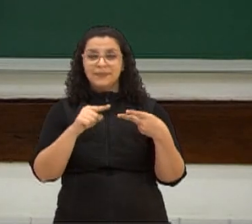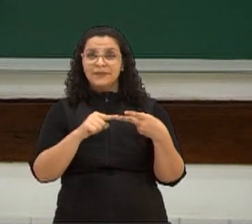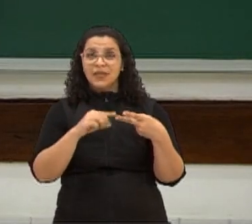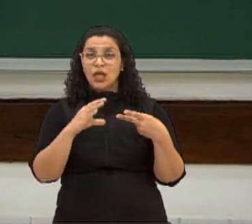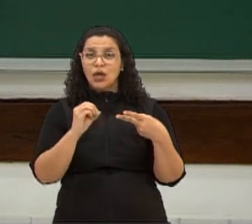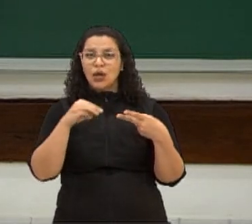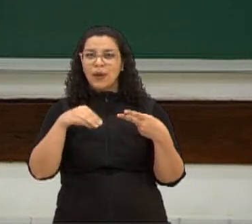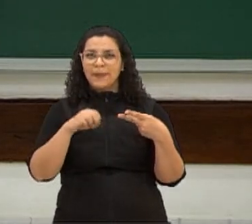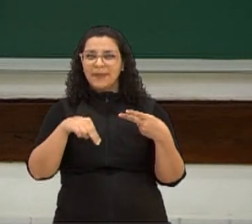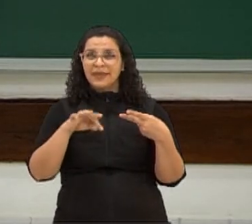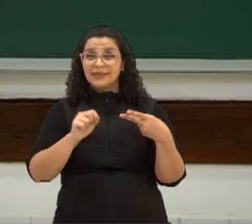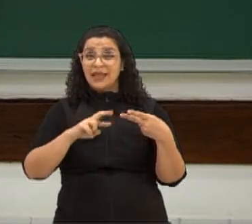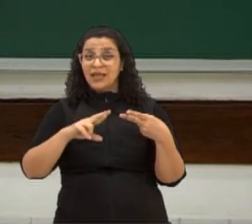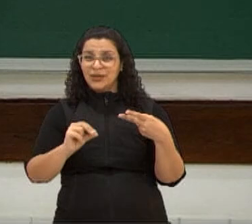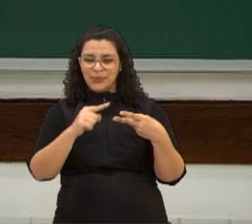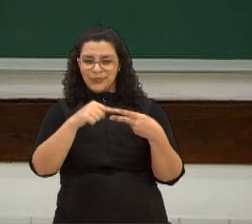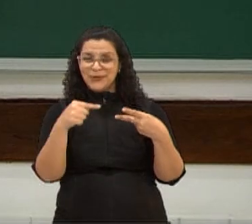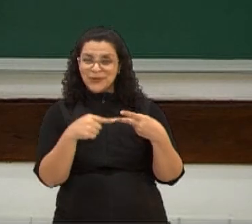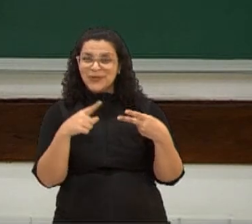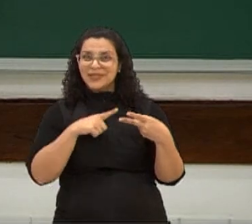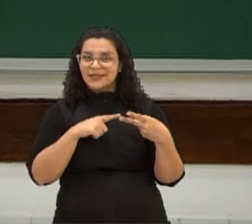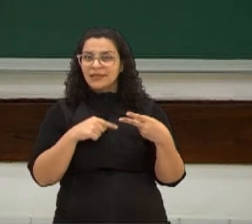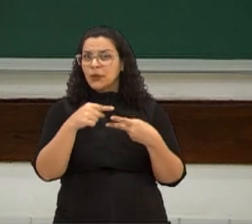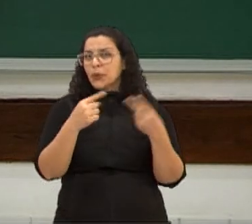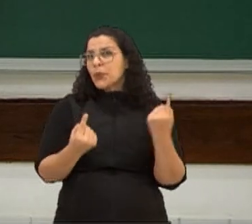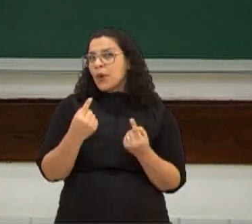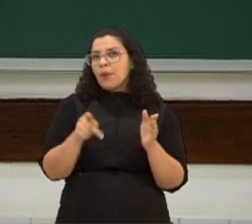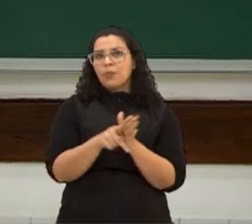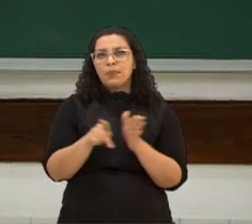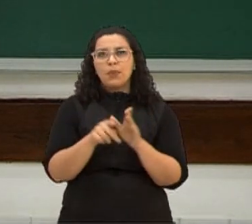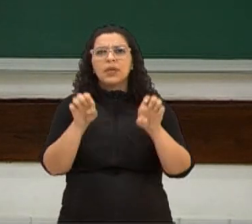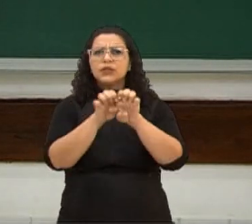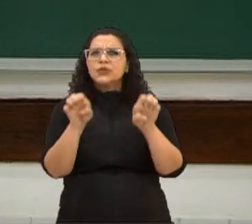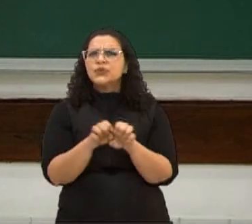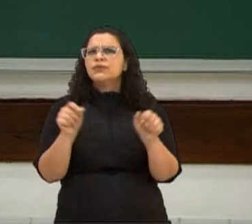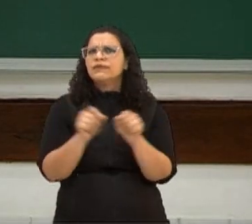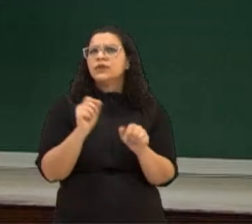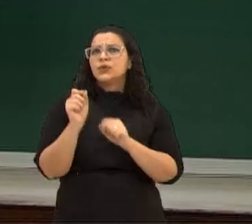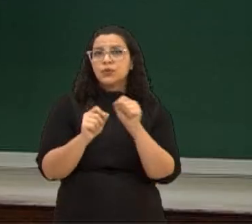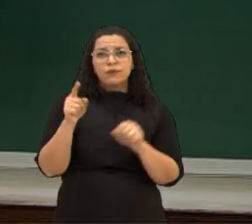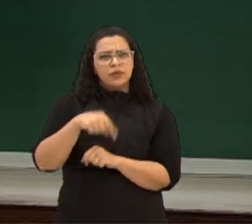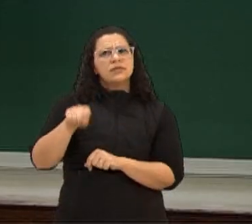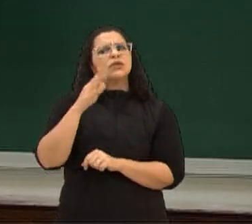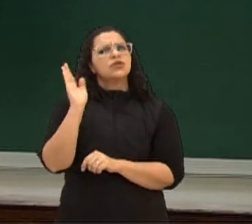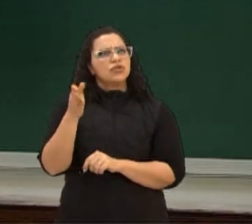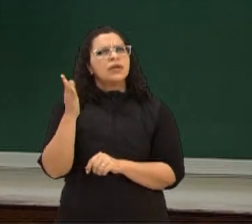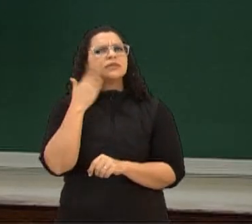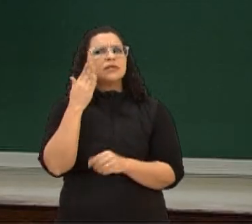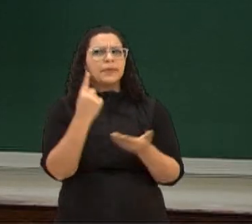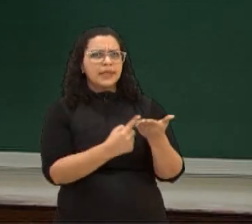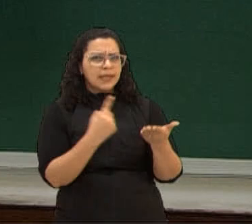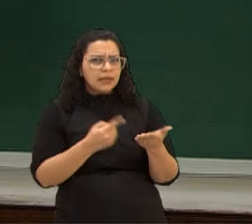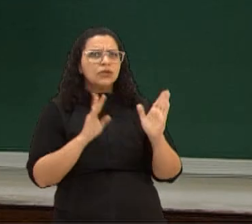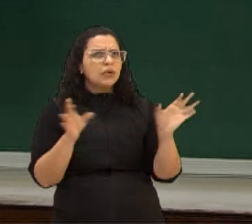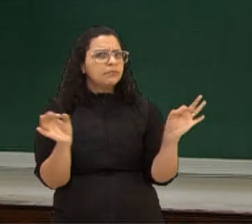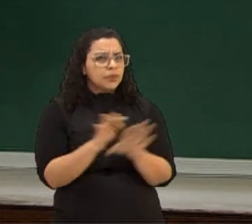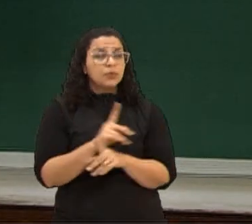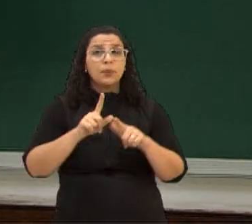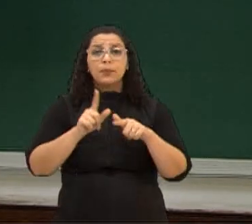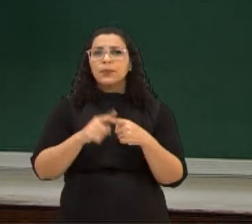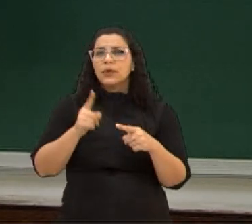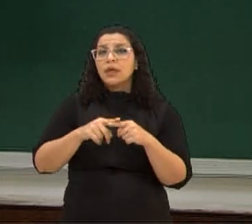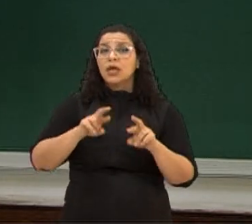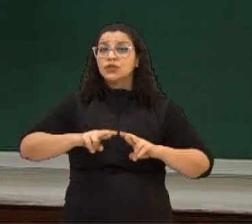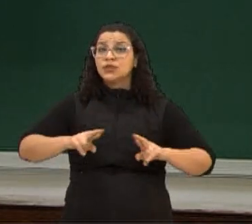mesma estrutura. Tá, mas quais são essas estruturas? Como que ele tem que ser feito? Tudo isso vocês têm aí no caderno de vocês já. E por